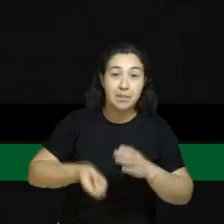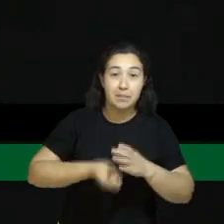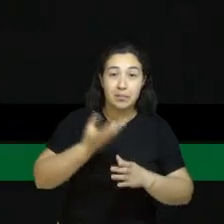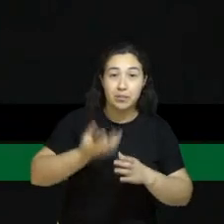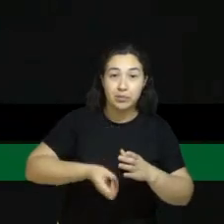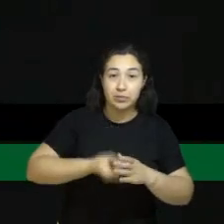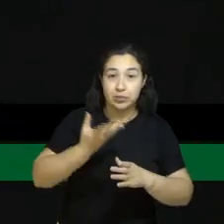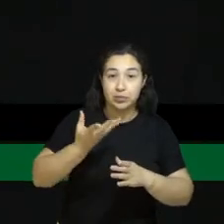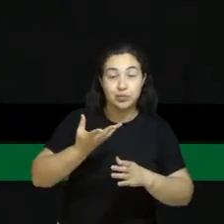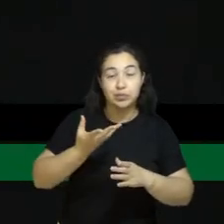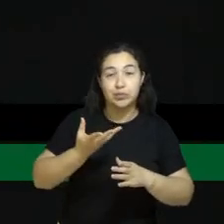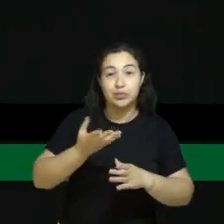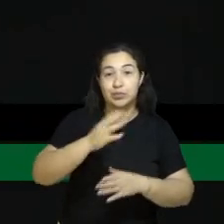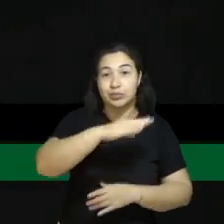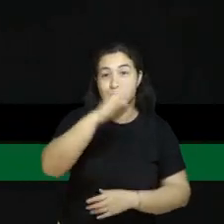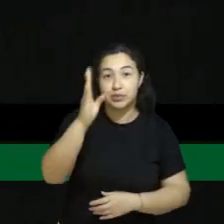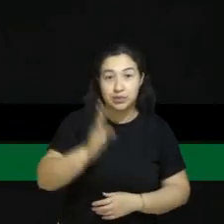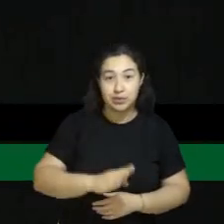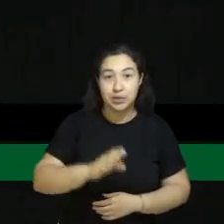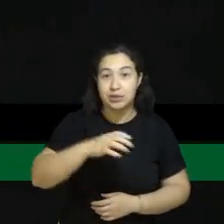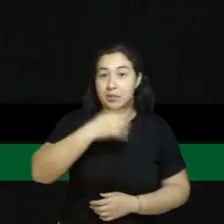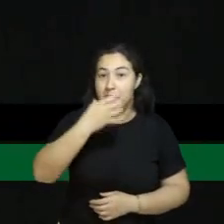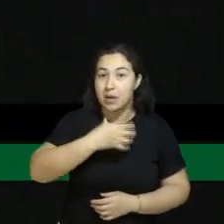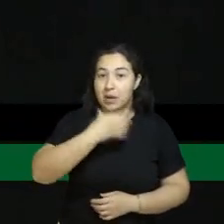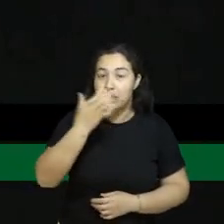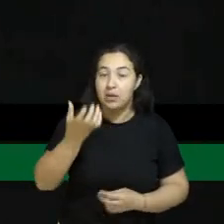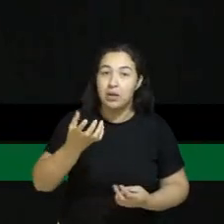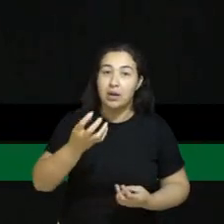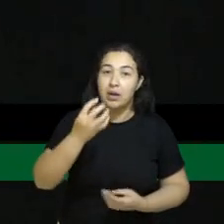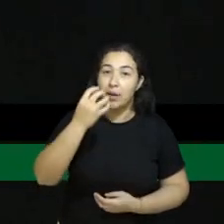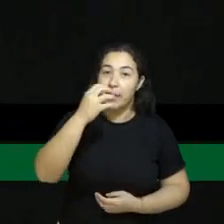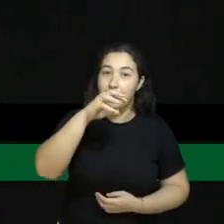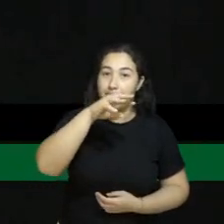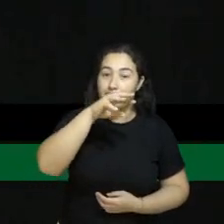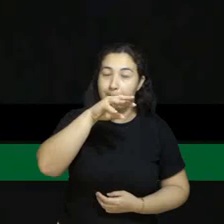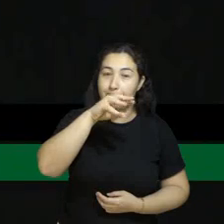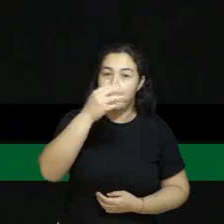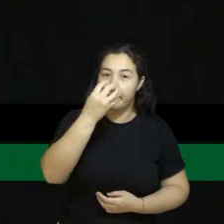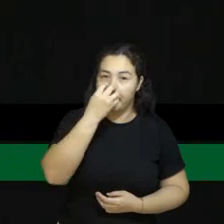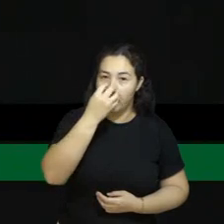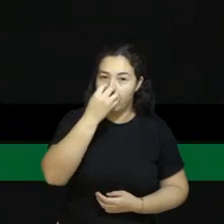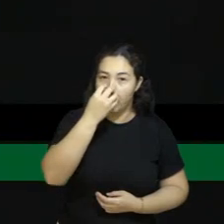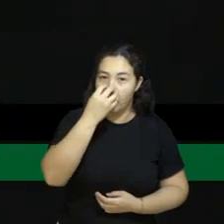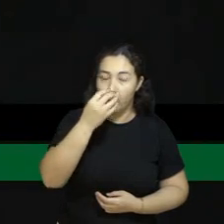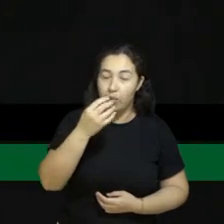maçã, suínos, cebola, pescados,